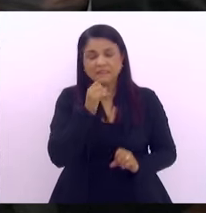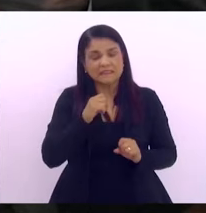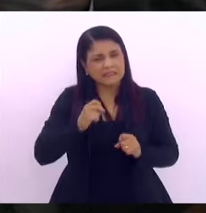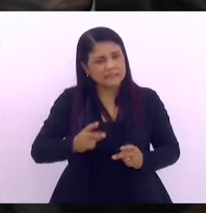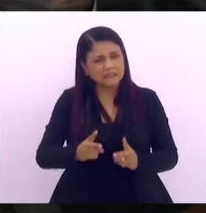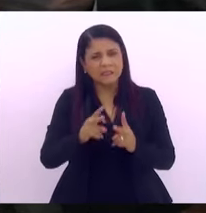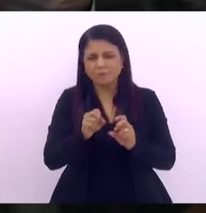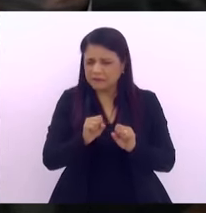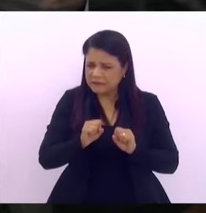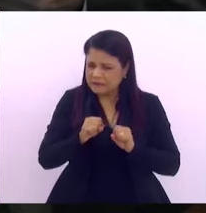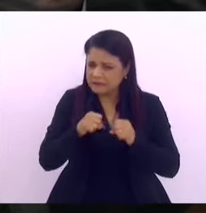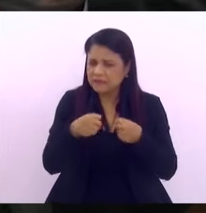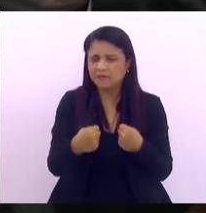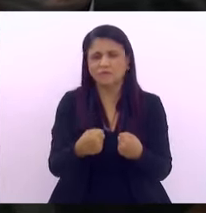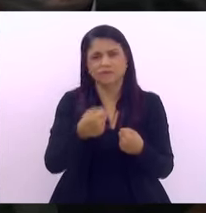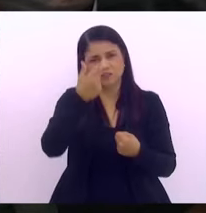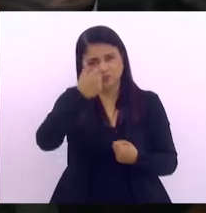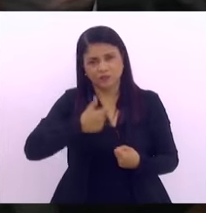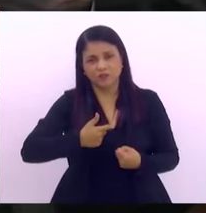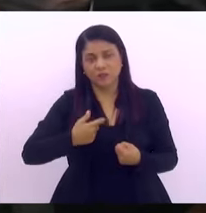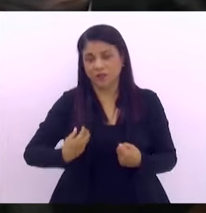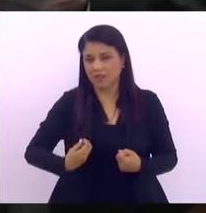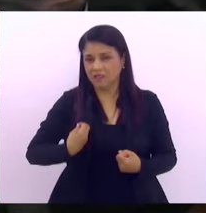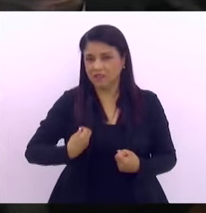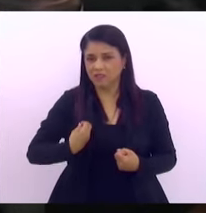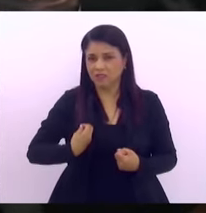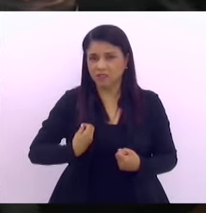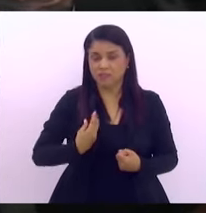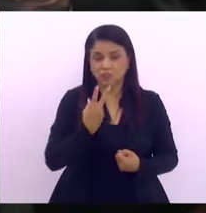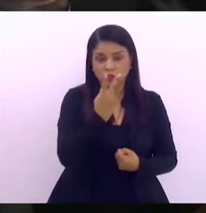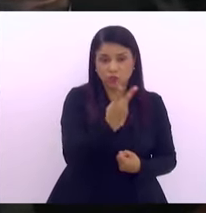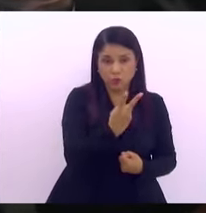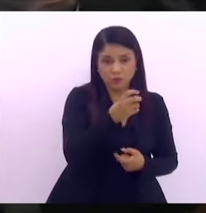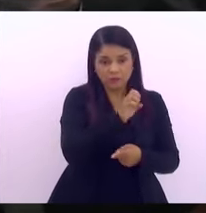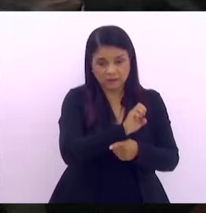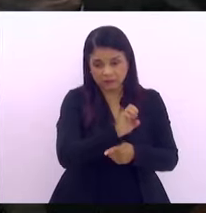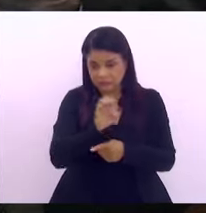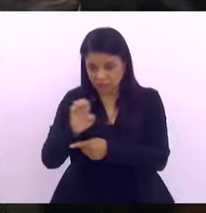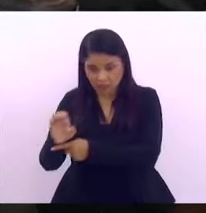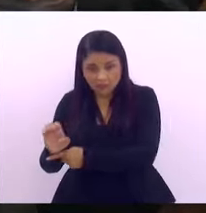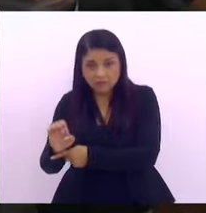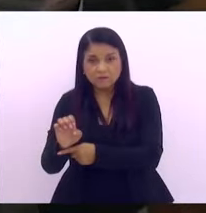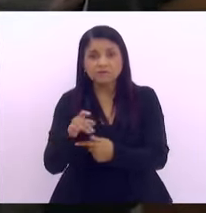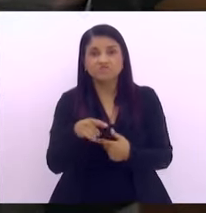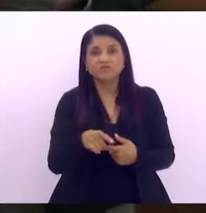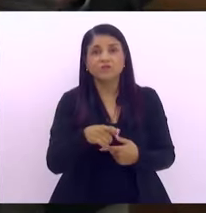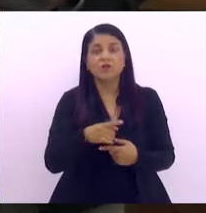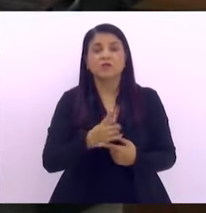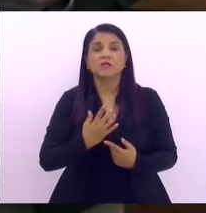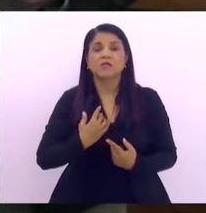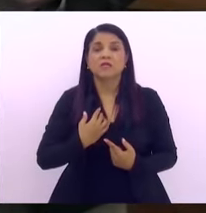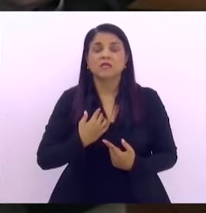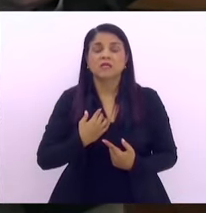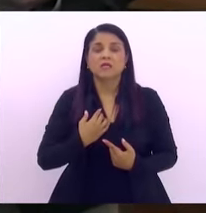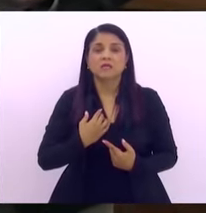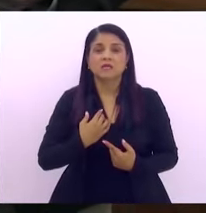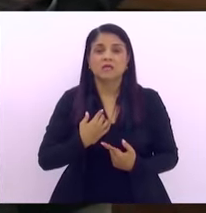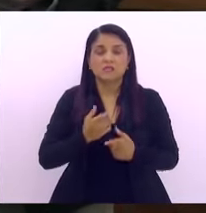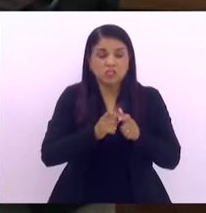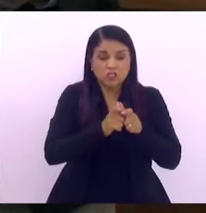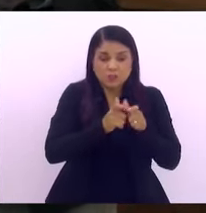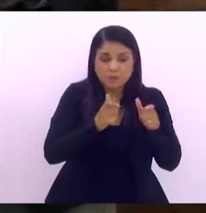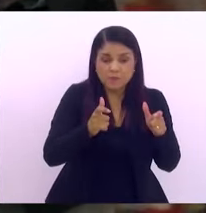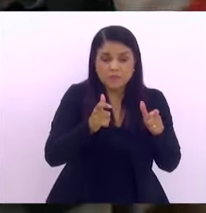defendi a existência de dois Estados, sempre condenei a expansão